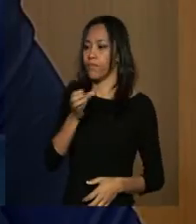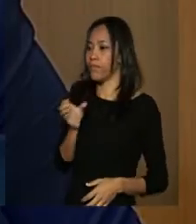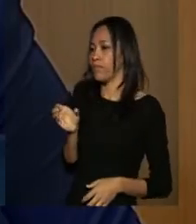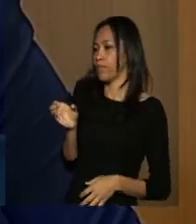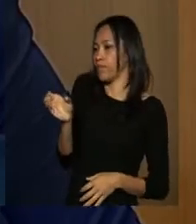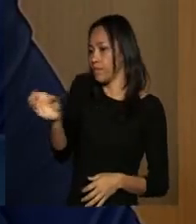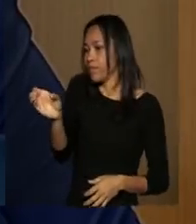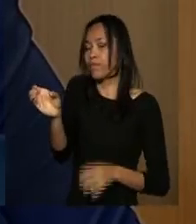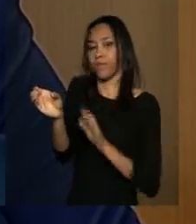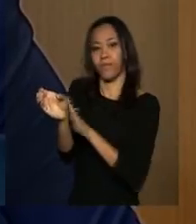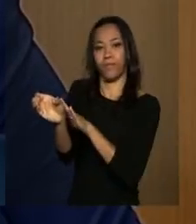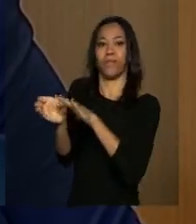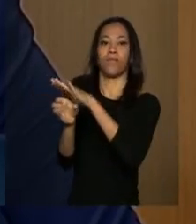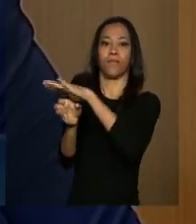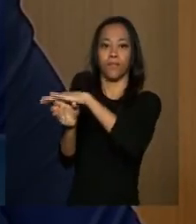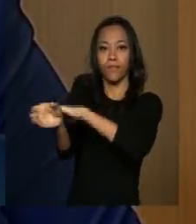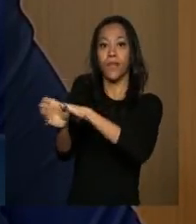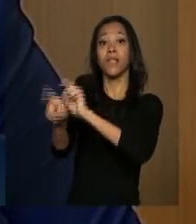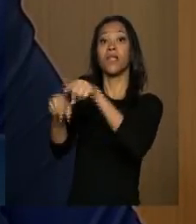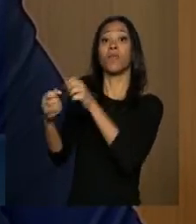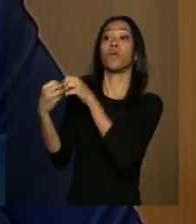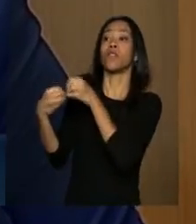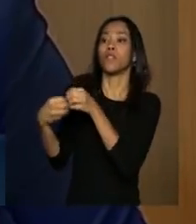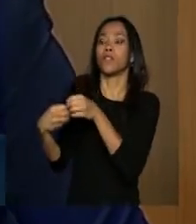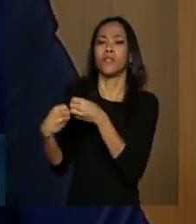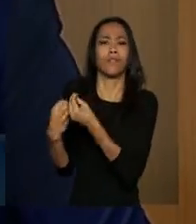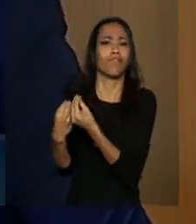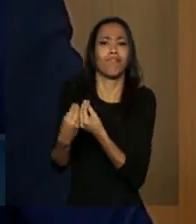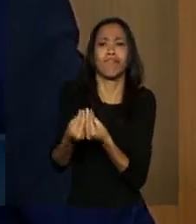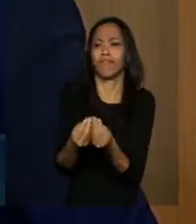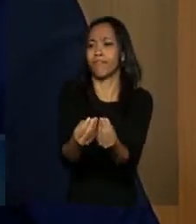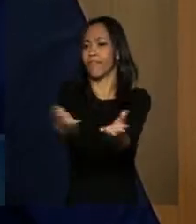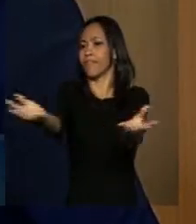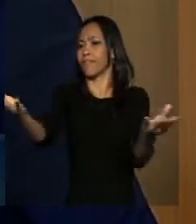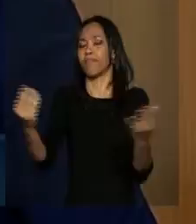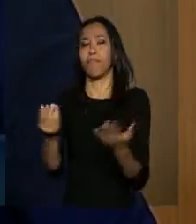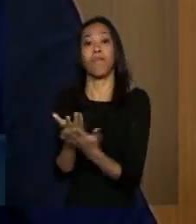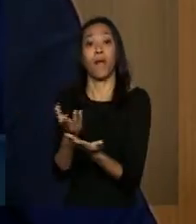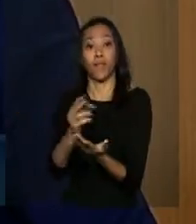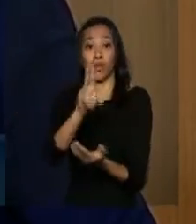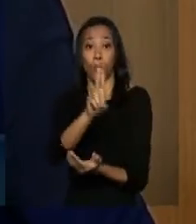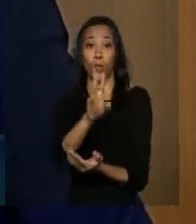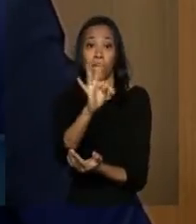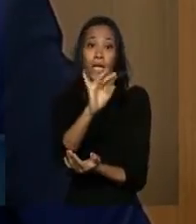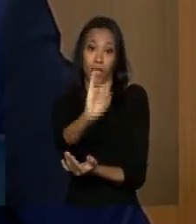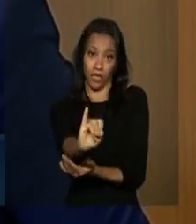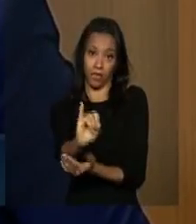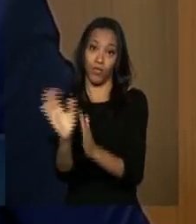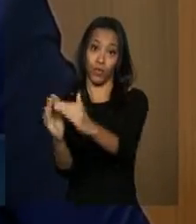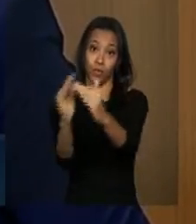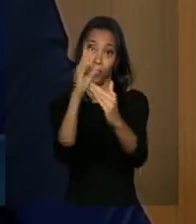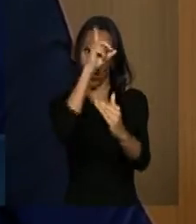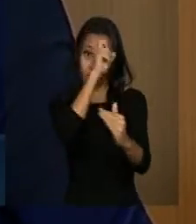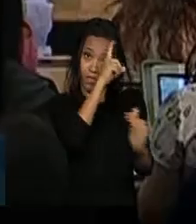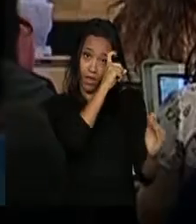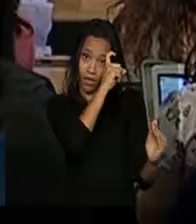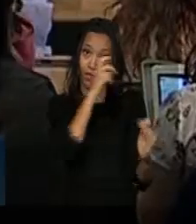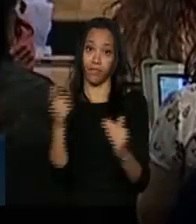ser pasteurizado e distribuído pelas UTIs neonatais. Portanto, eu gostaria de propor também uma salva de palmas ao